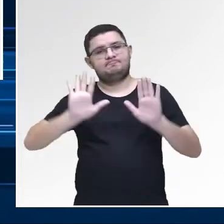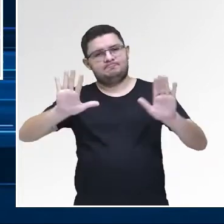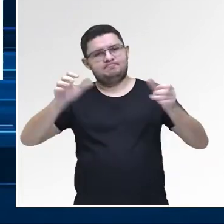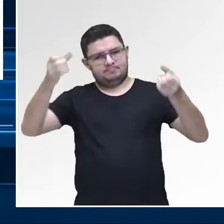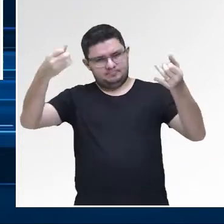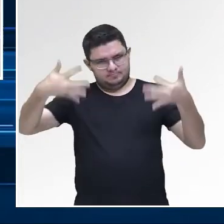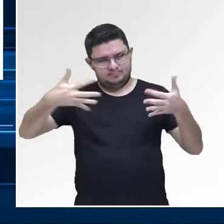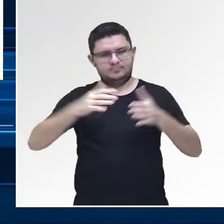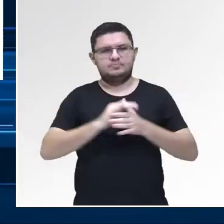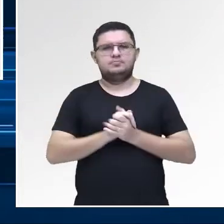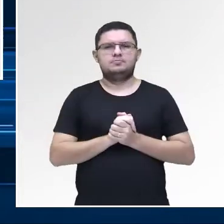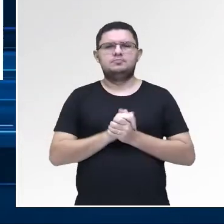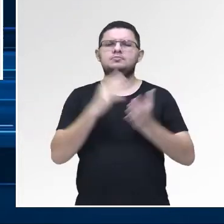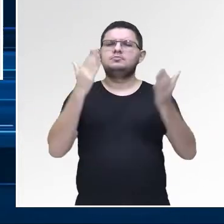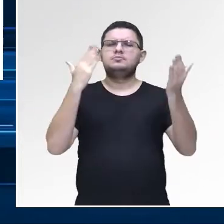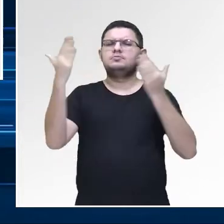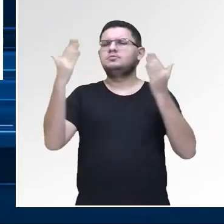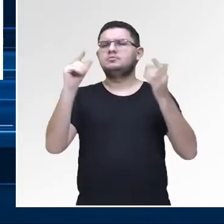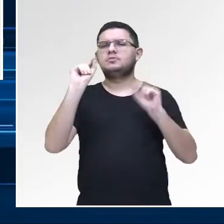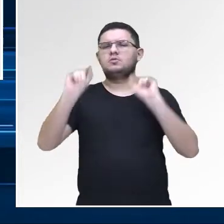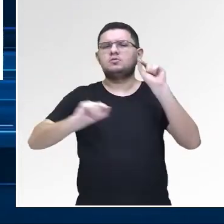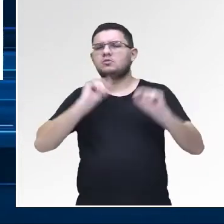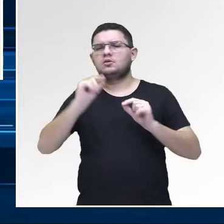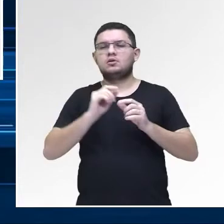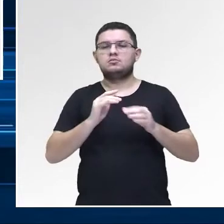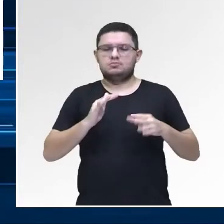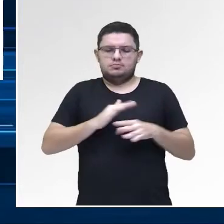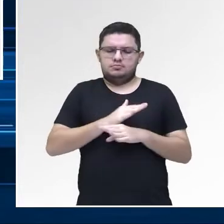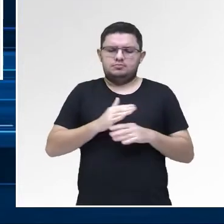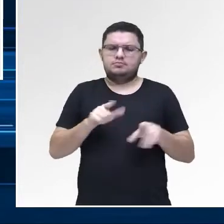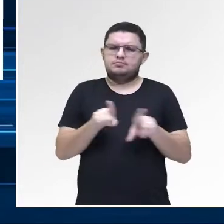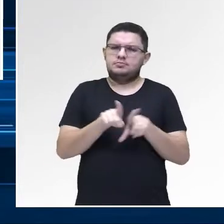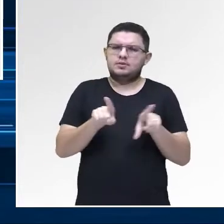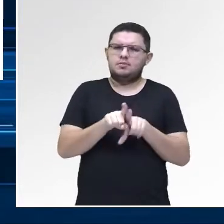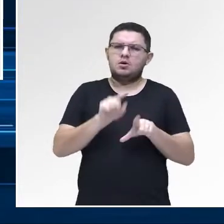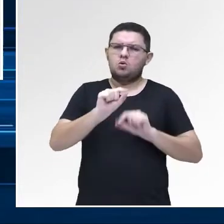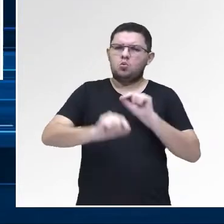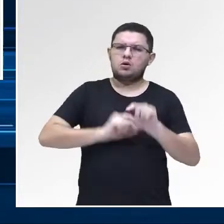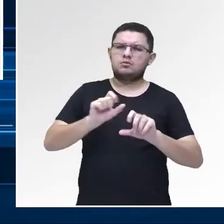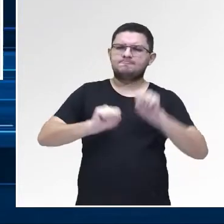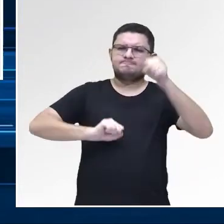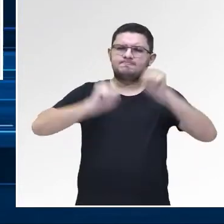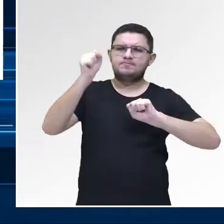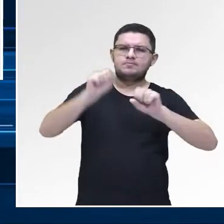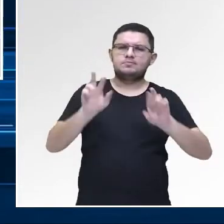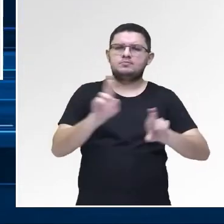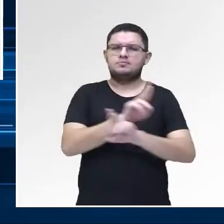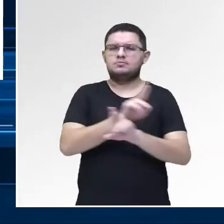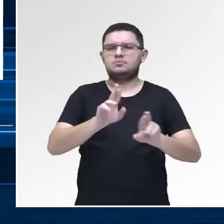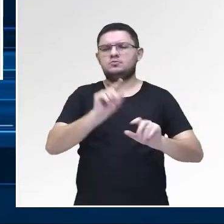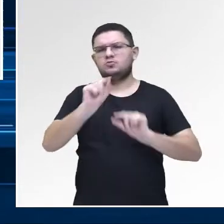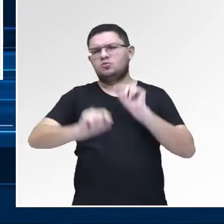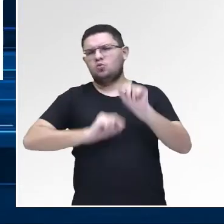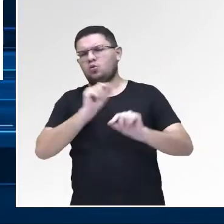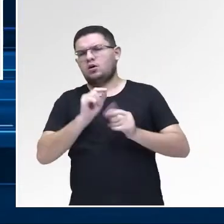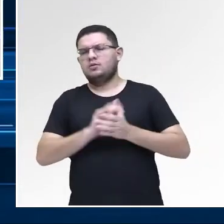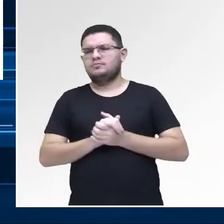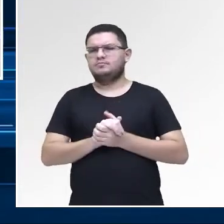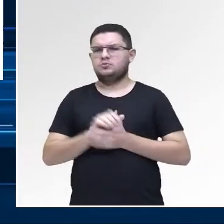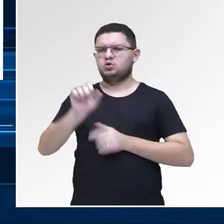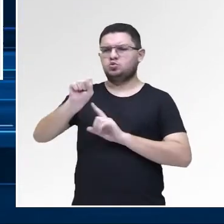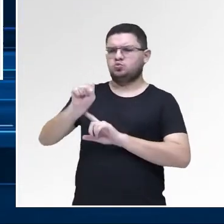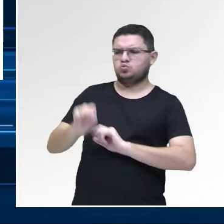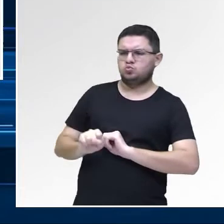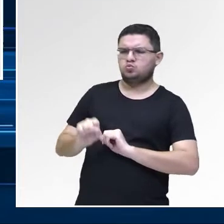questão industrial e urbana do Amazonas em relação ao sul e ao sudeste, por